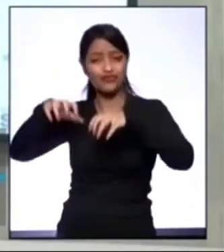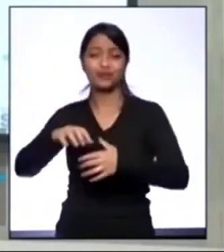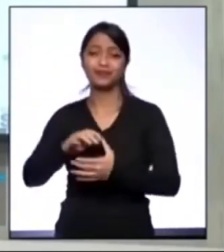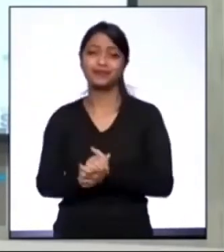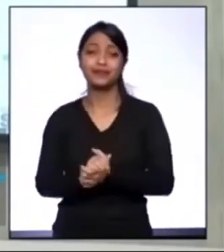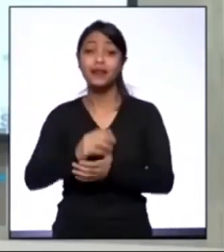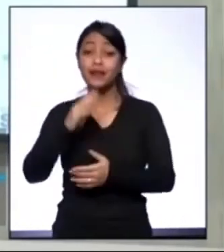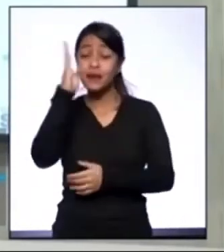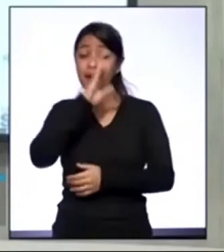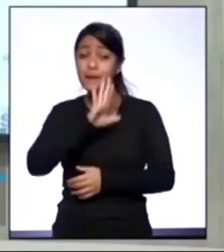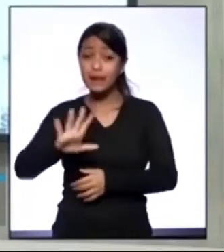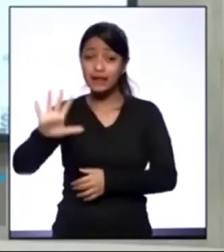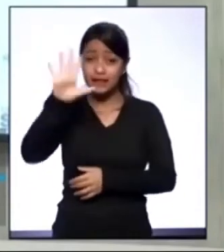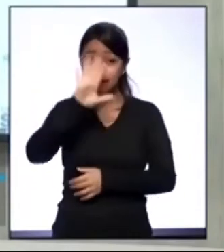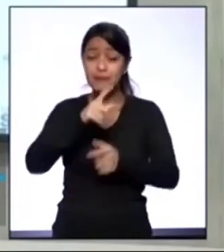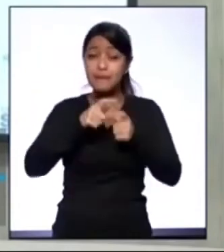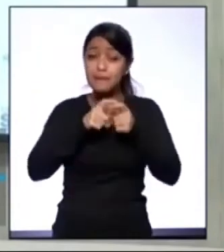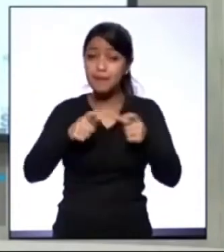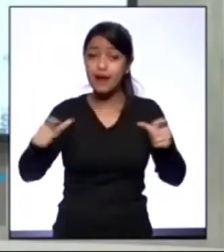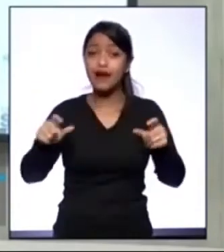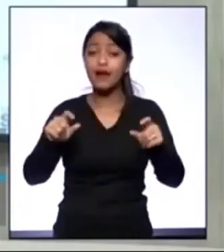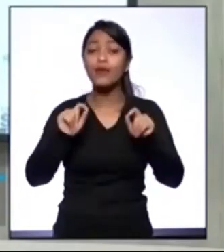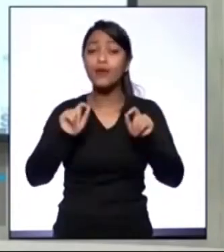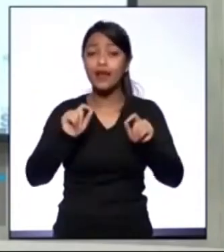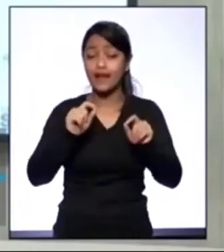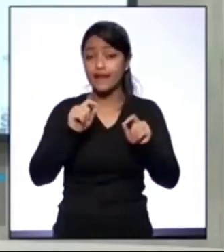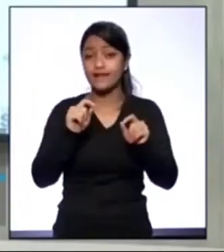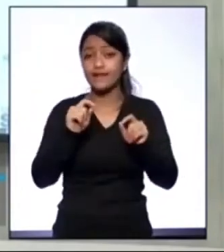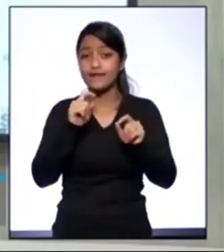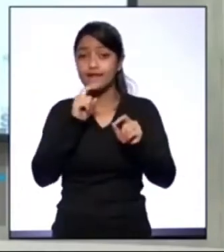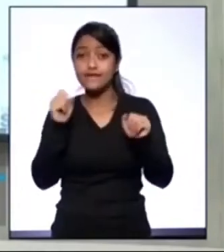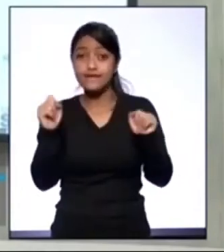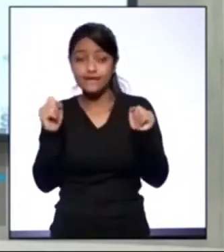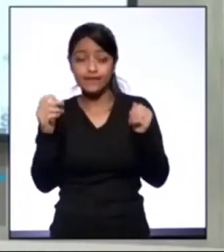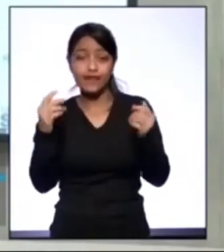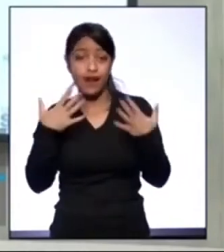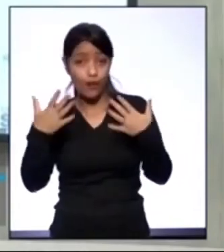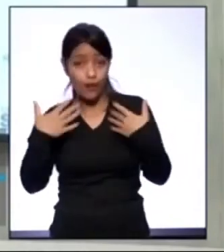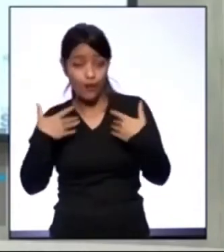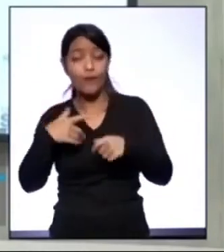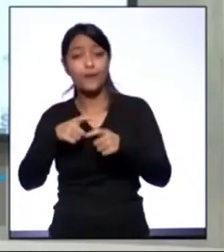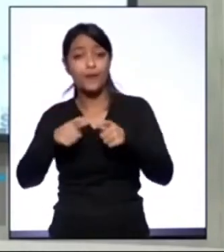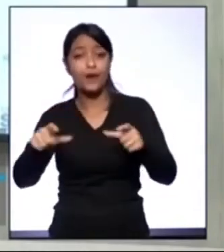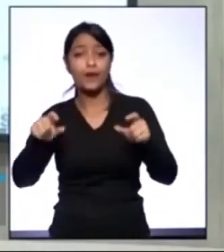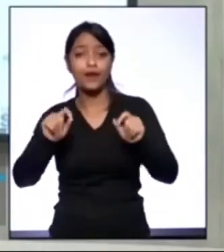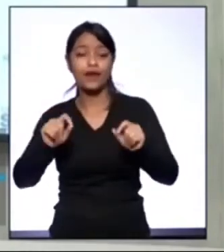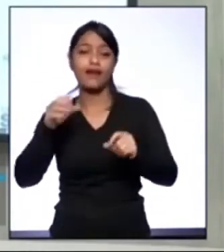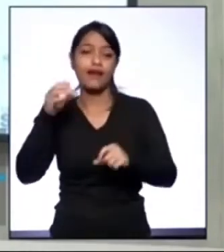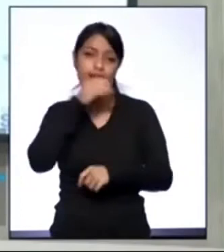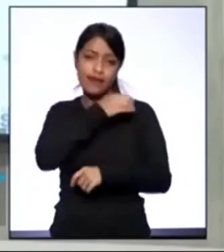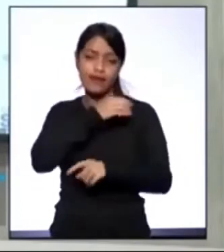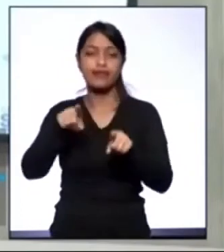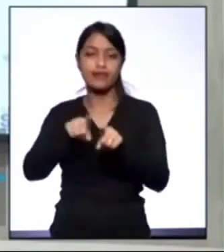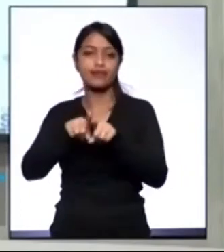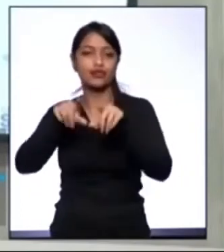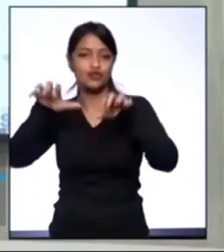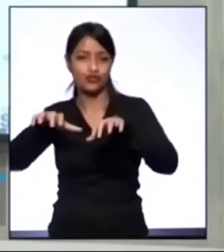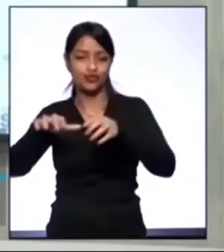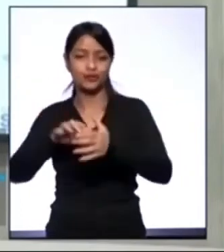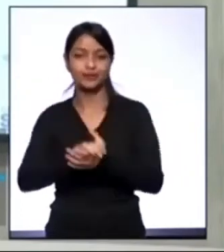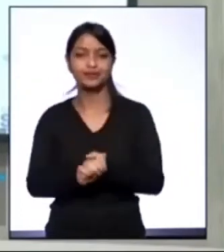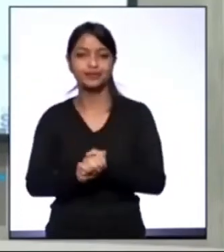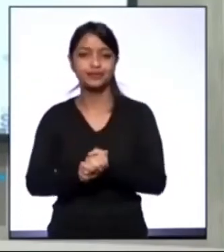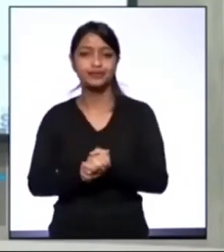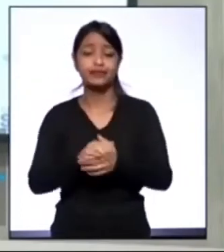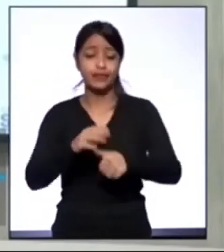e chuvoso. Durante o inverno, durante o inverno, nós temos um deslocamento do equador térmico,